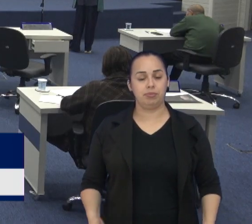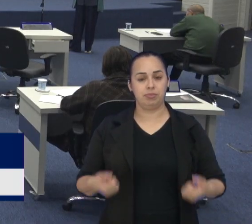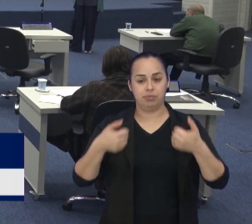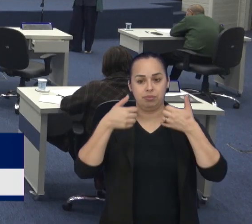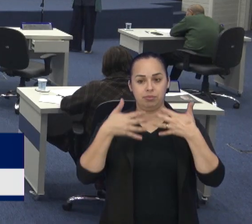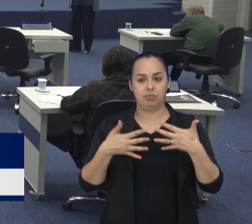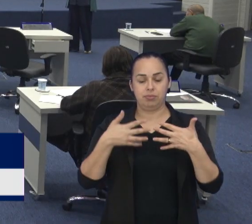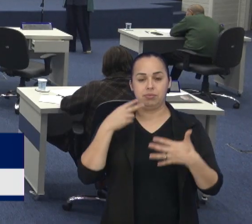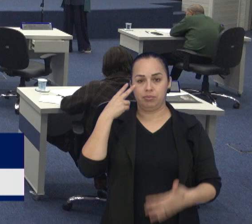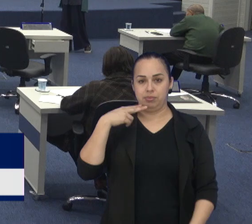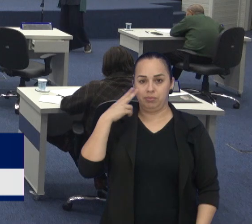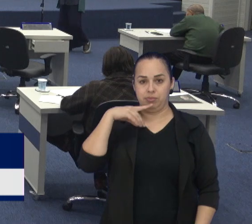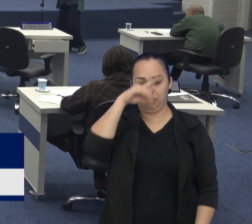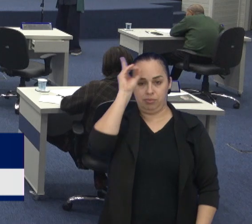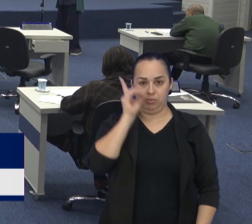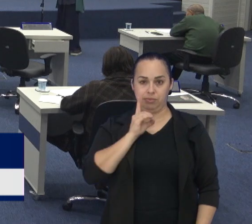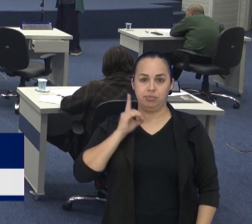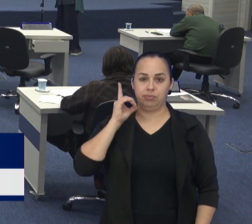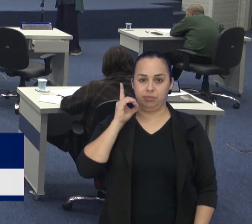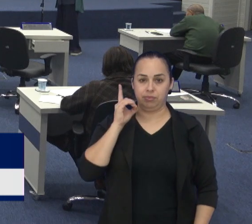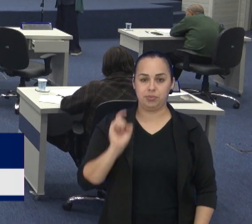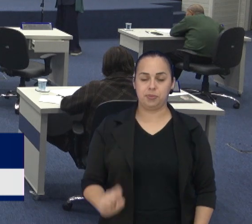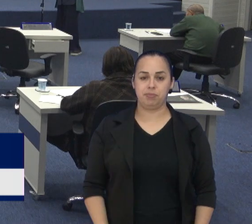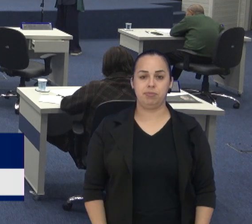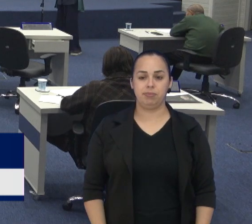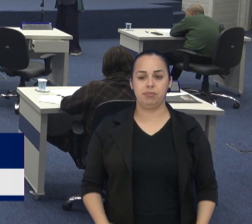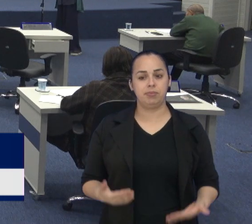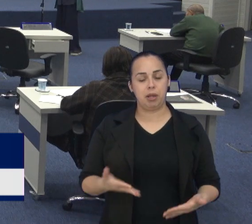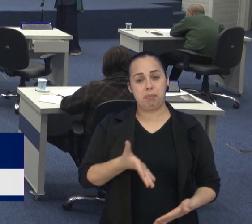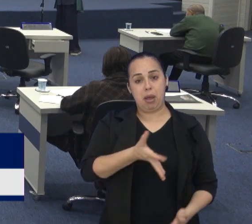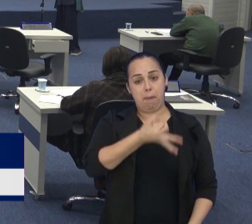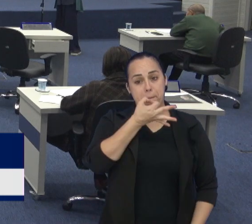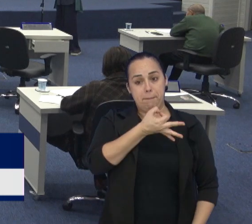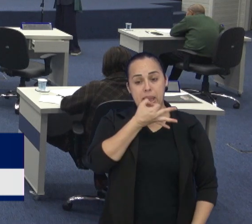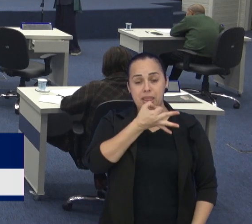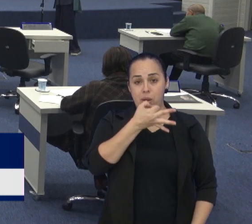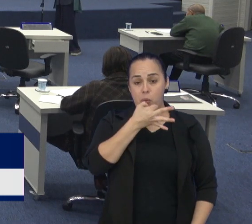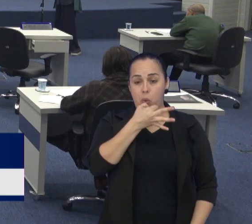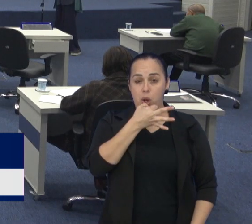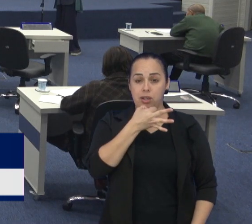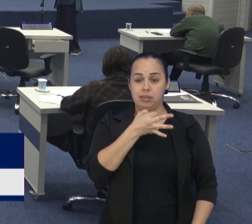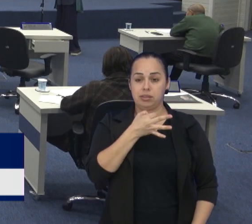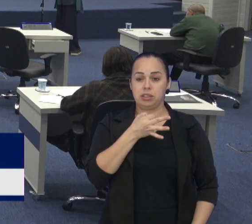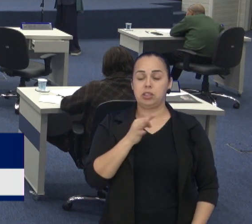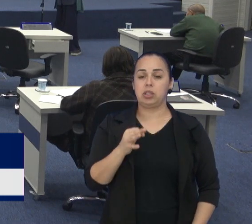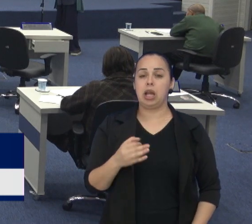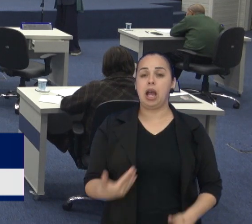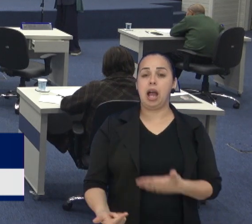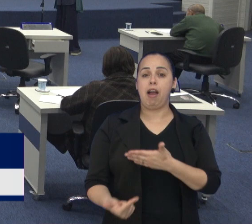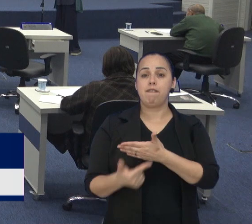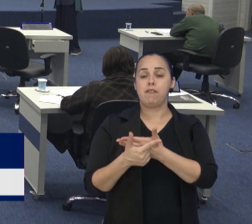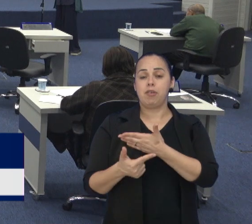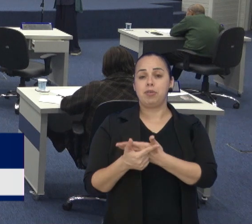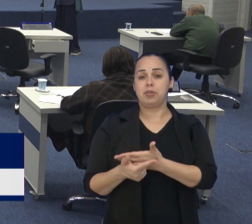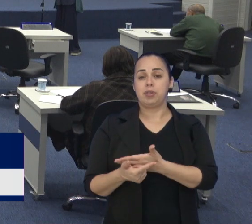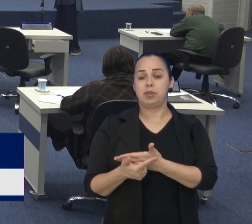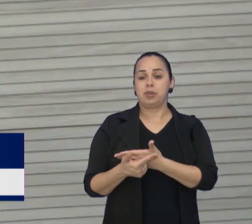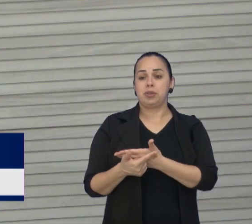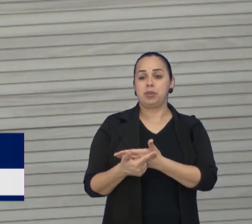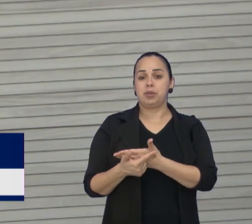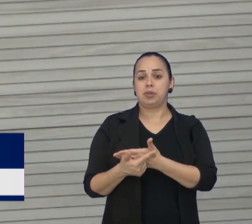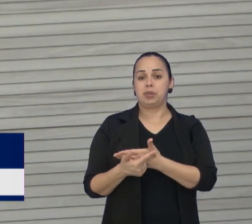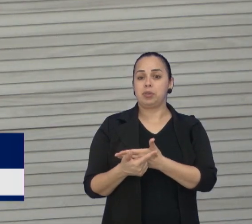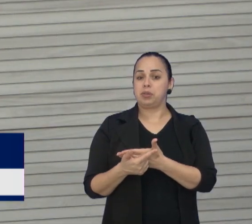Justificativa de votação, a vereadora Dulce Rita. Eu acho que o papel aceita